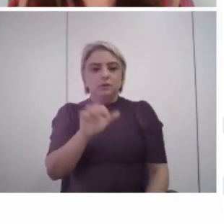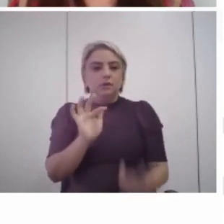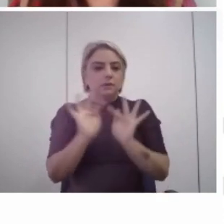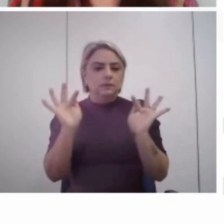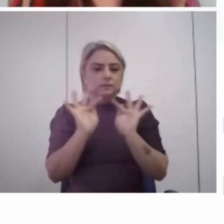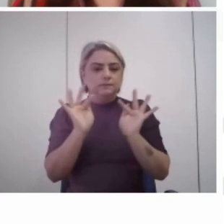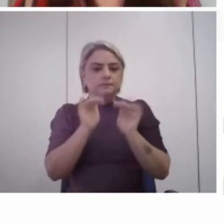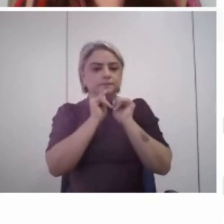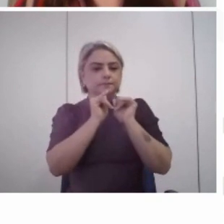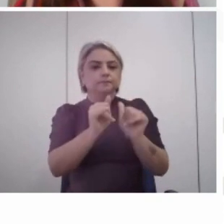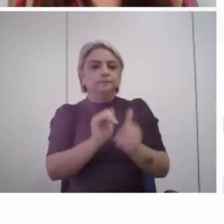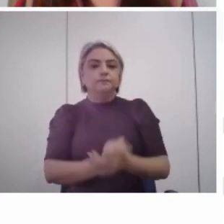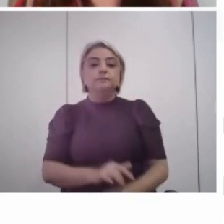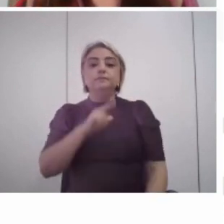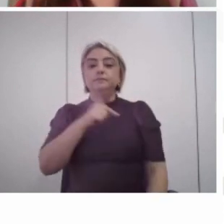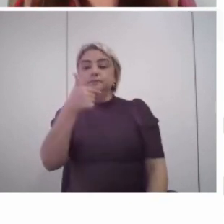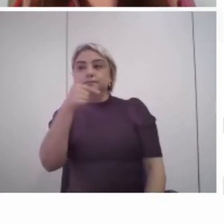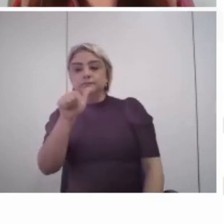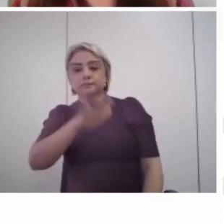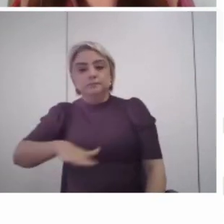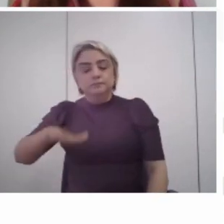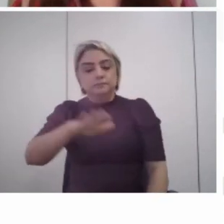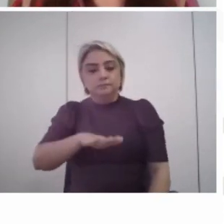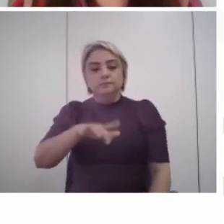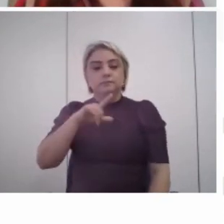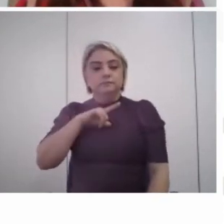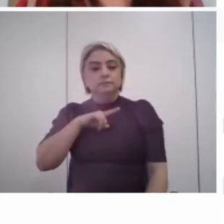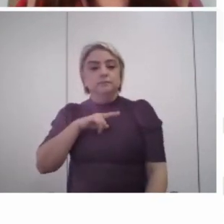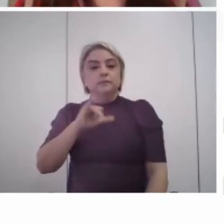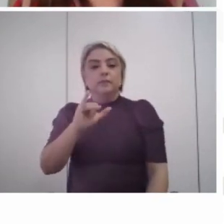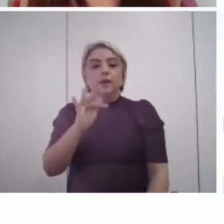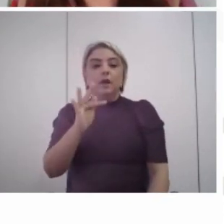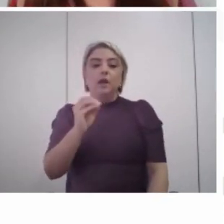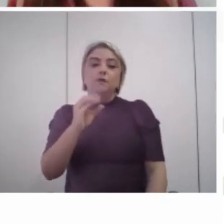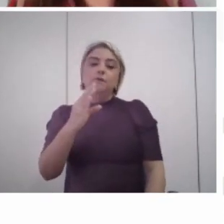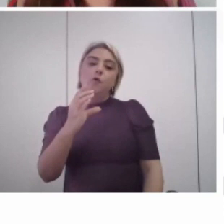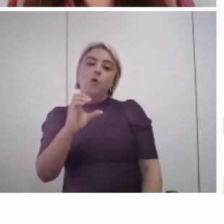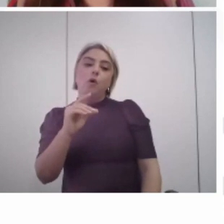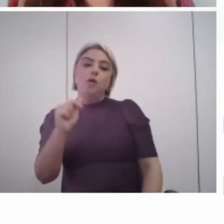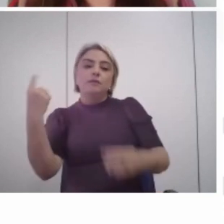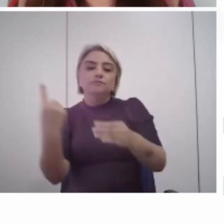de informar. E tem um outro campo que é bastante importante também, que é o campo Infocota.